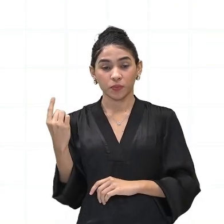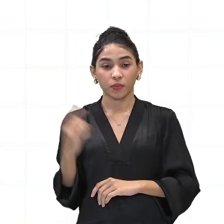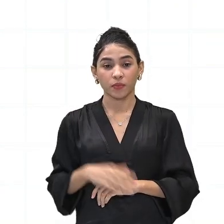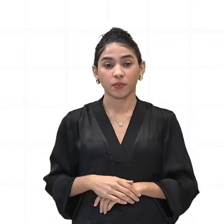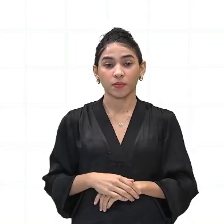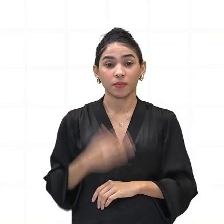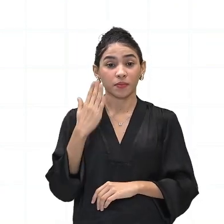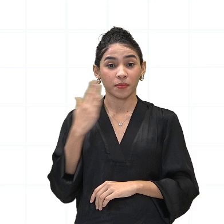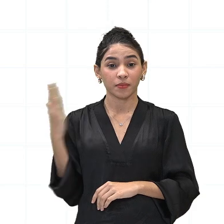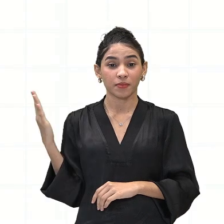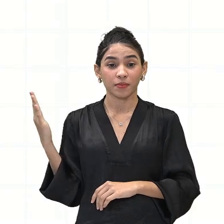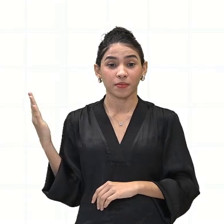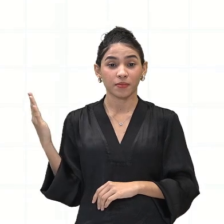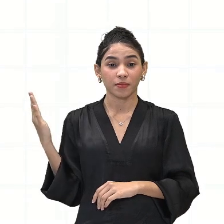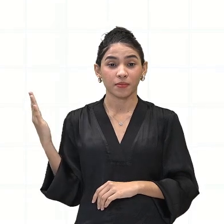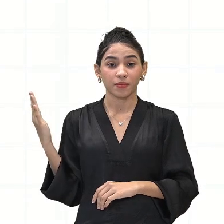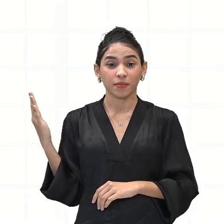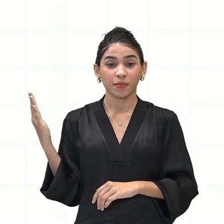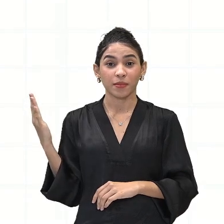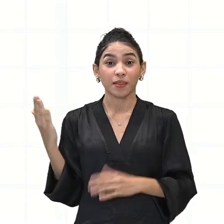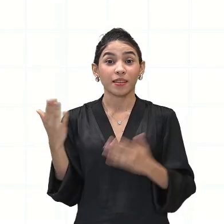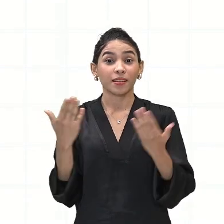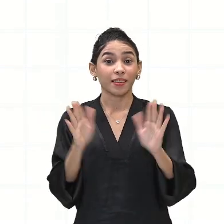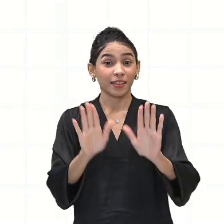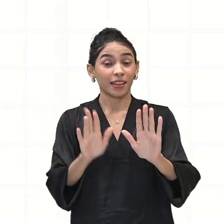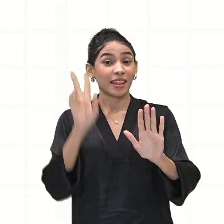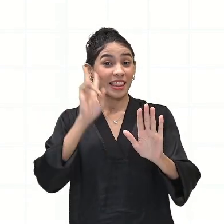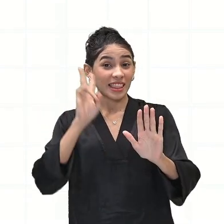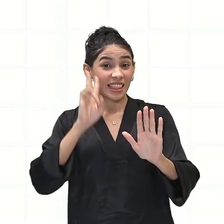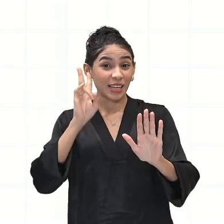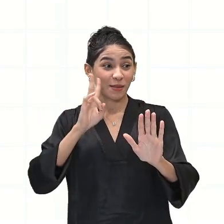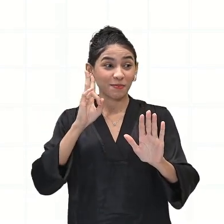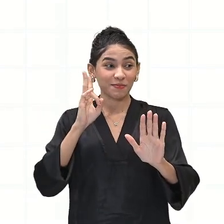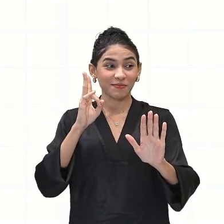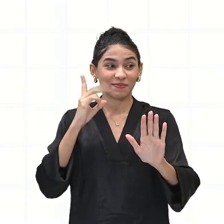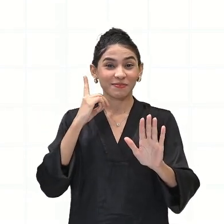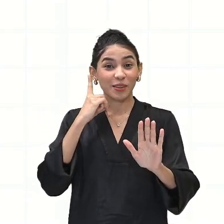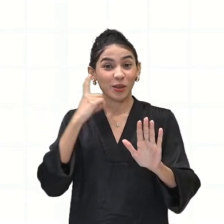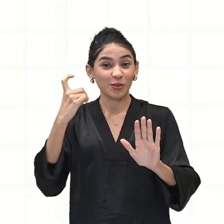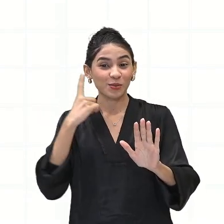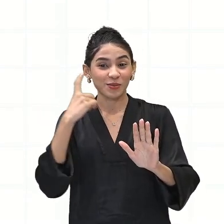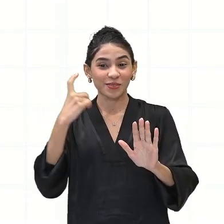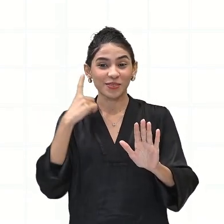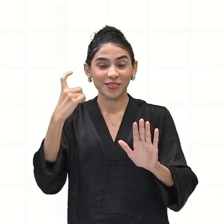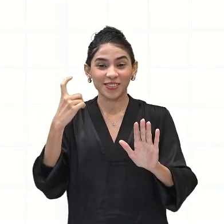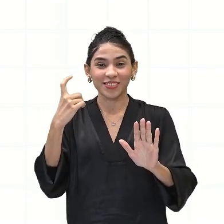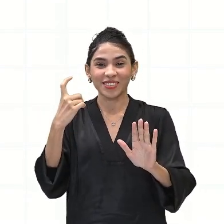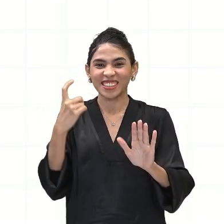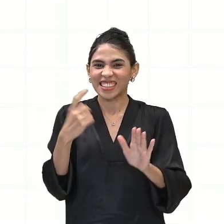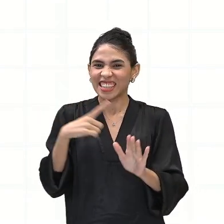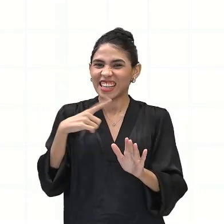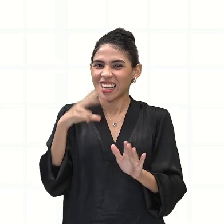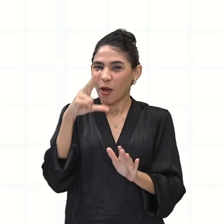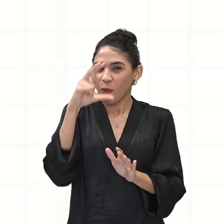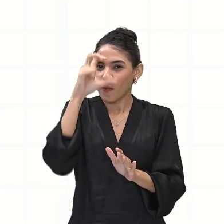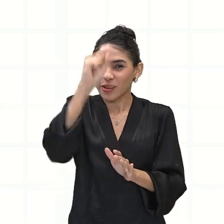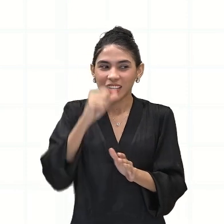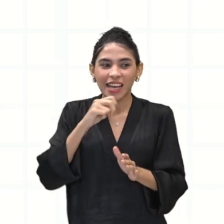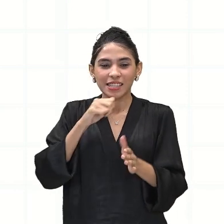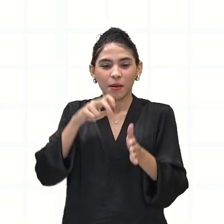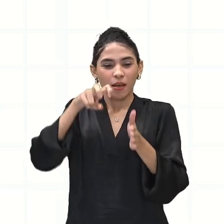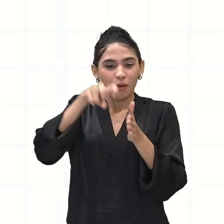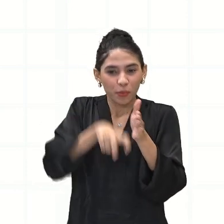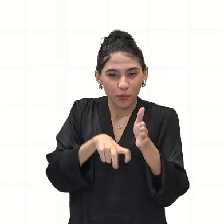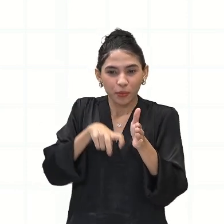com pão, café com pão, café com pão. Ah, lembra que eu falei para vocês que a Maria Fumaça ela vai ganhando força à medida que eu